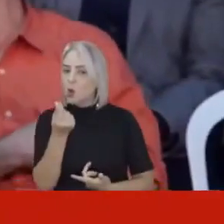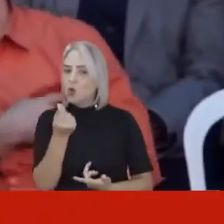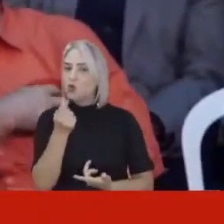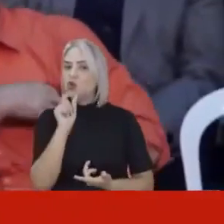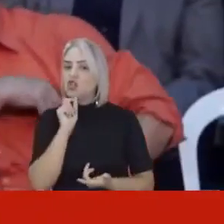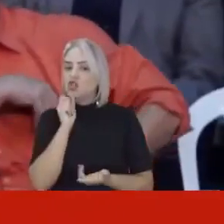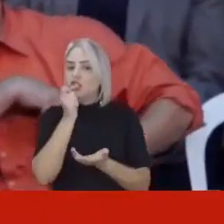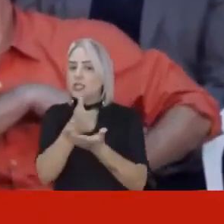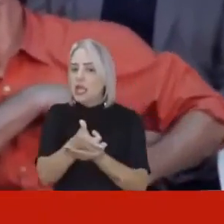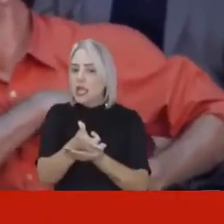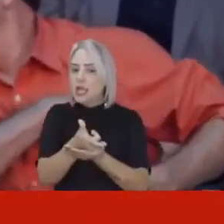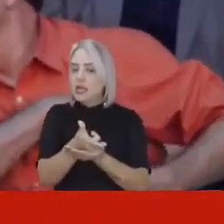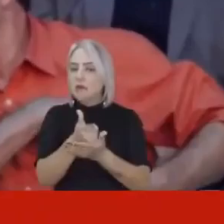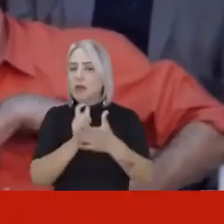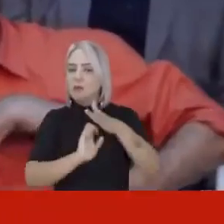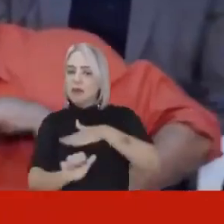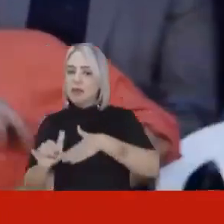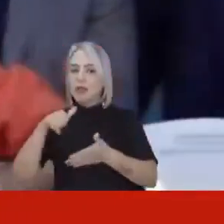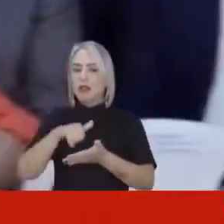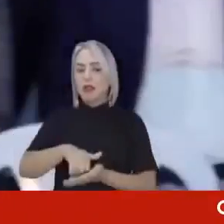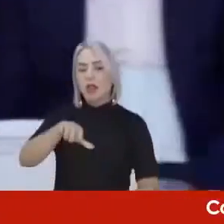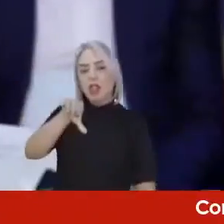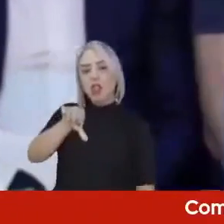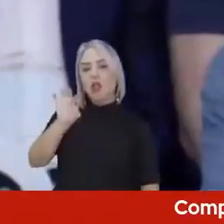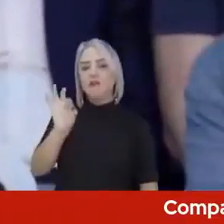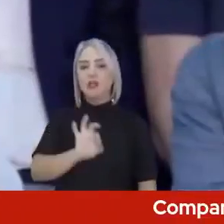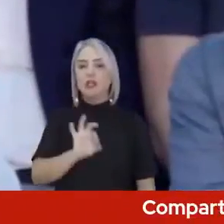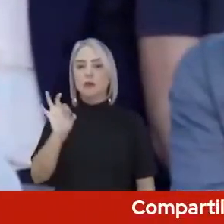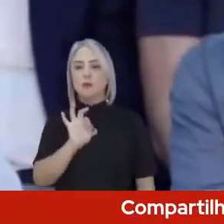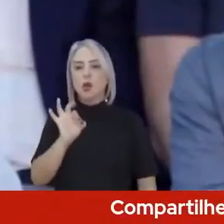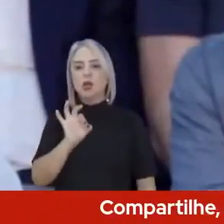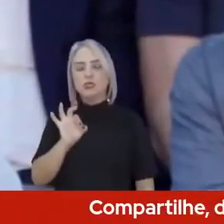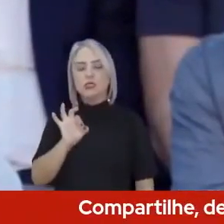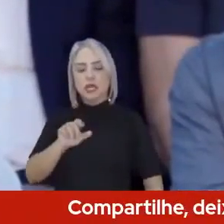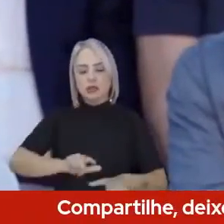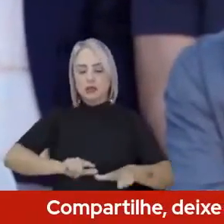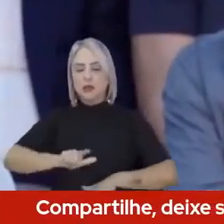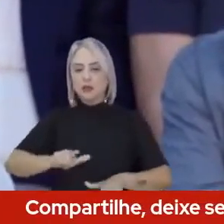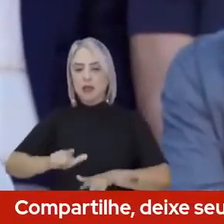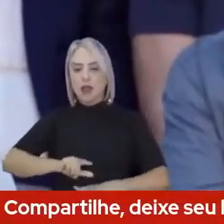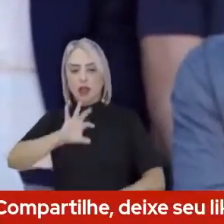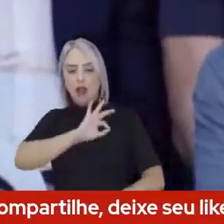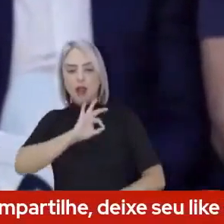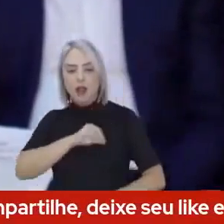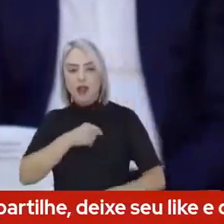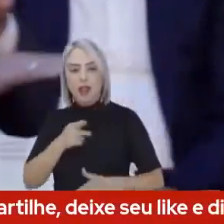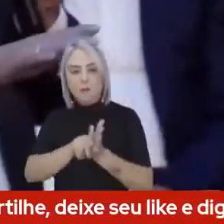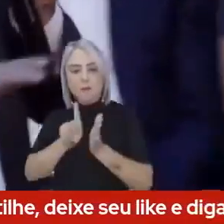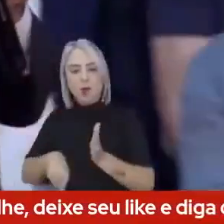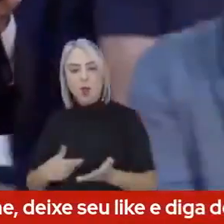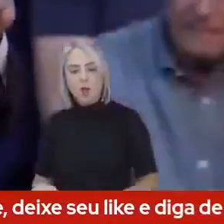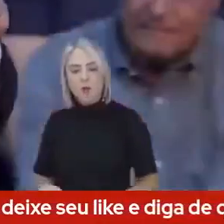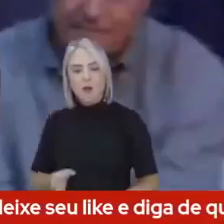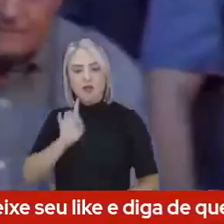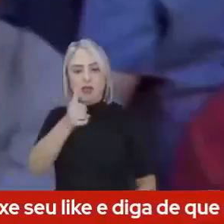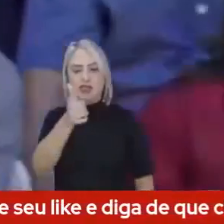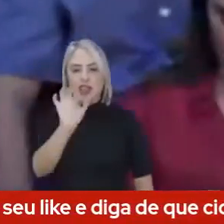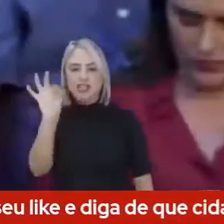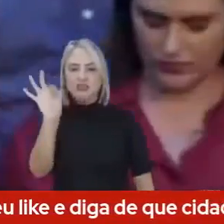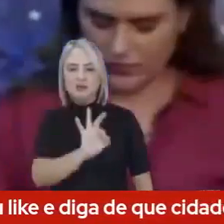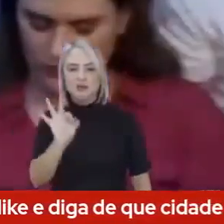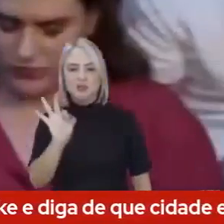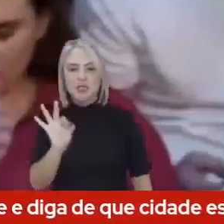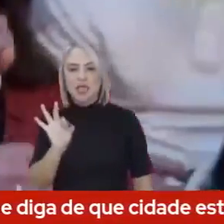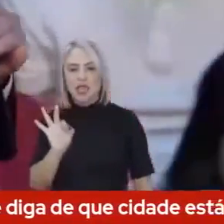aplicativo, 90% do dinheiro que os trabalhadores ganham são deles. E apenas 10% para